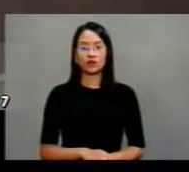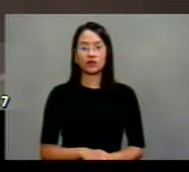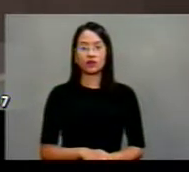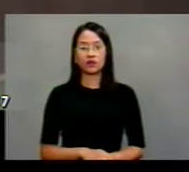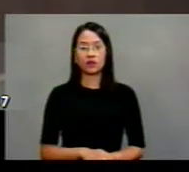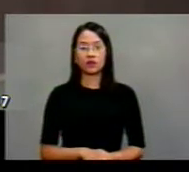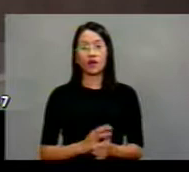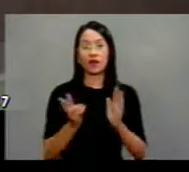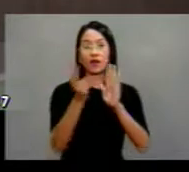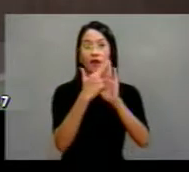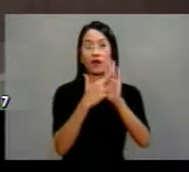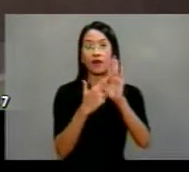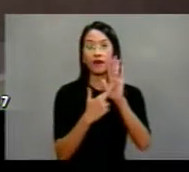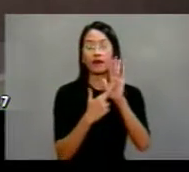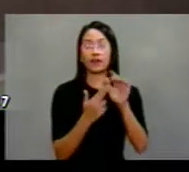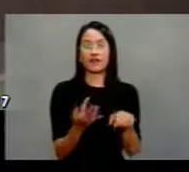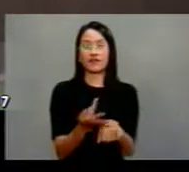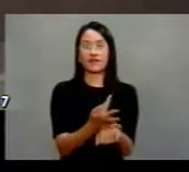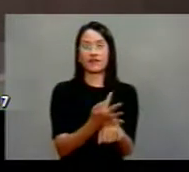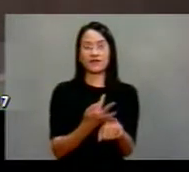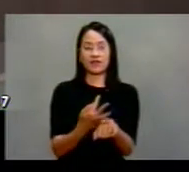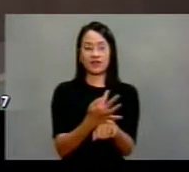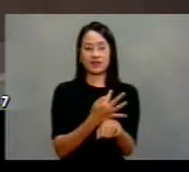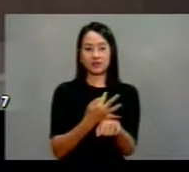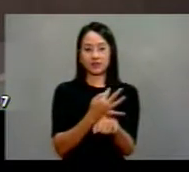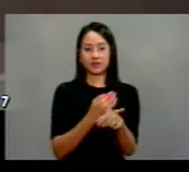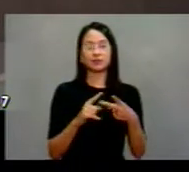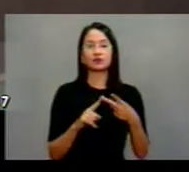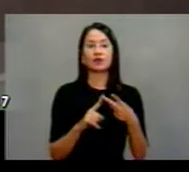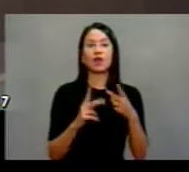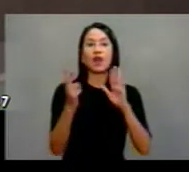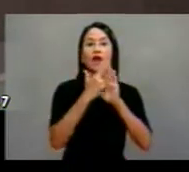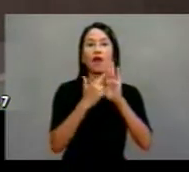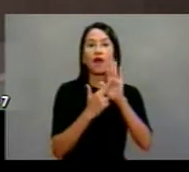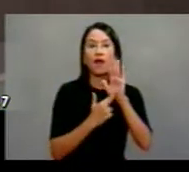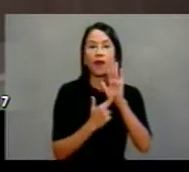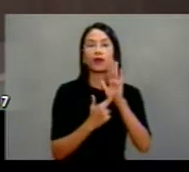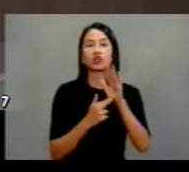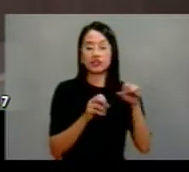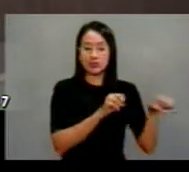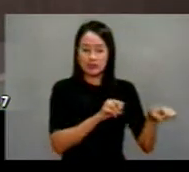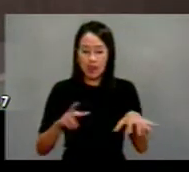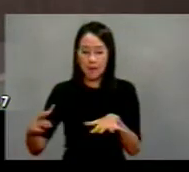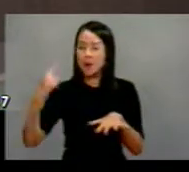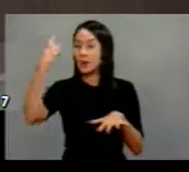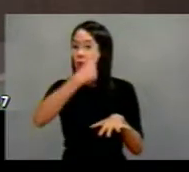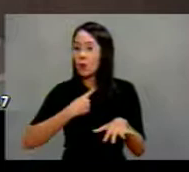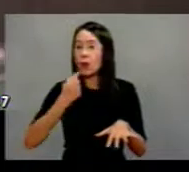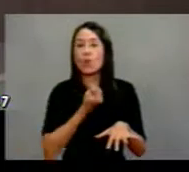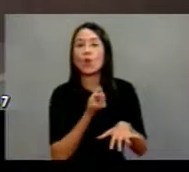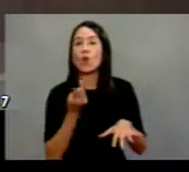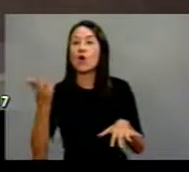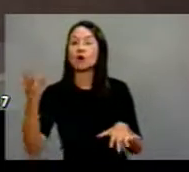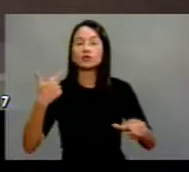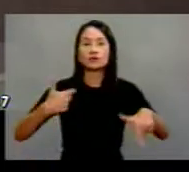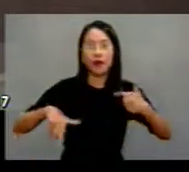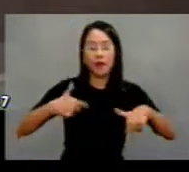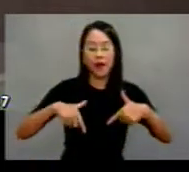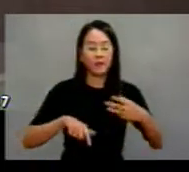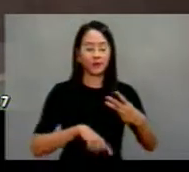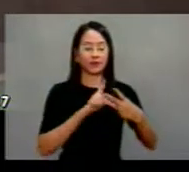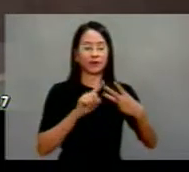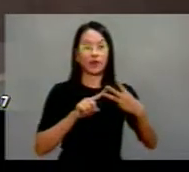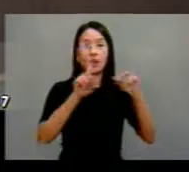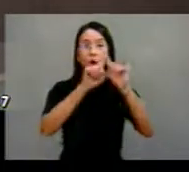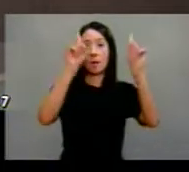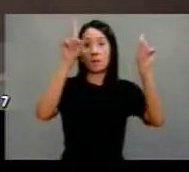alterar a regra de férias, alterar a regra de jornada, alterar a regra de descanso, alterar plano de